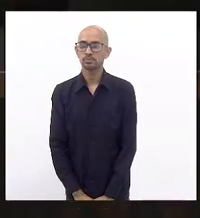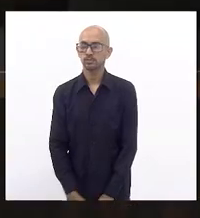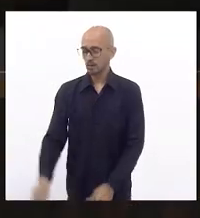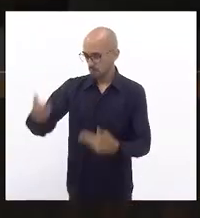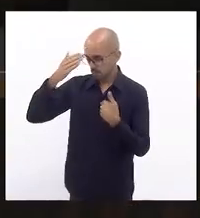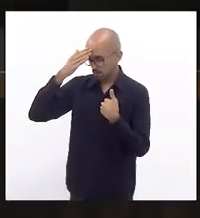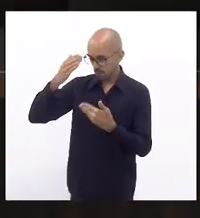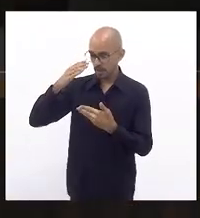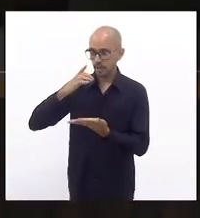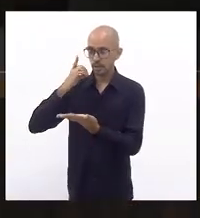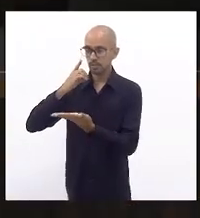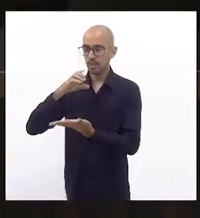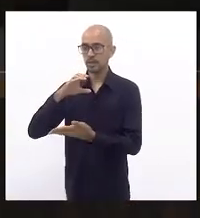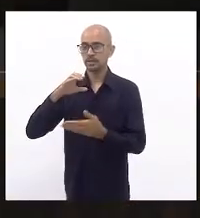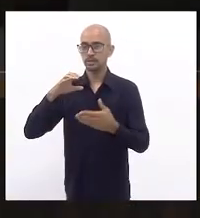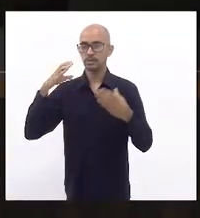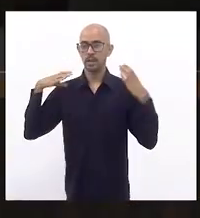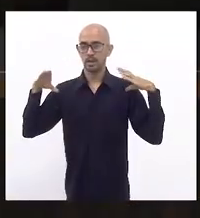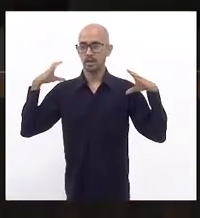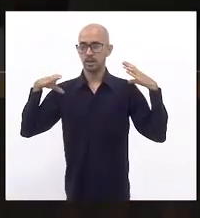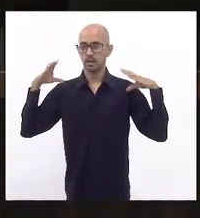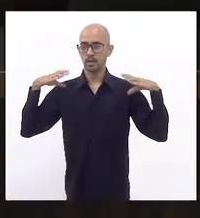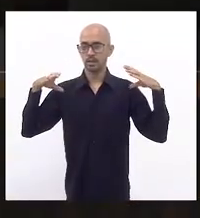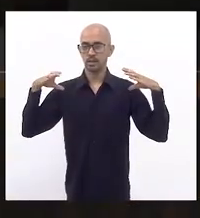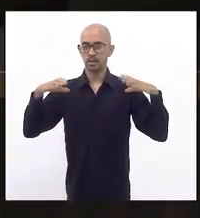Obrigada, deputada.